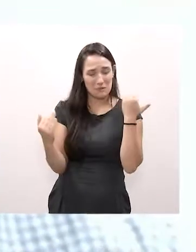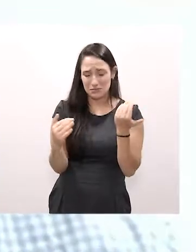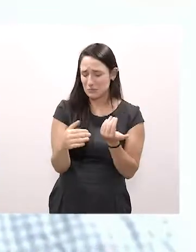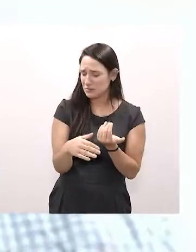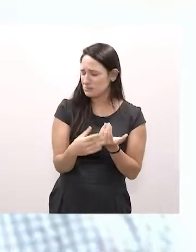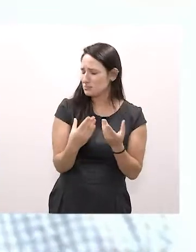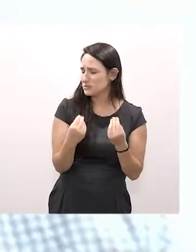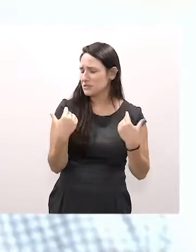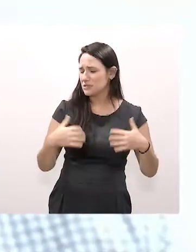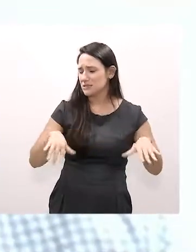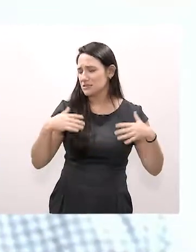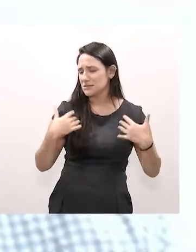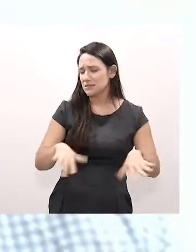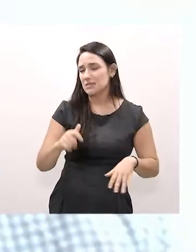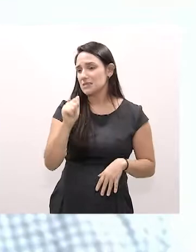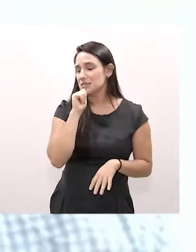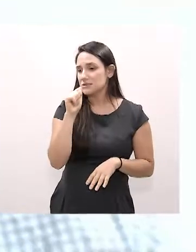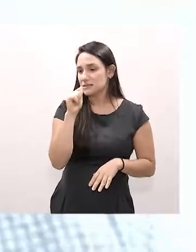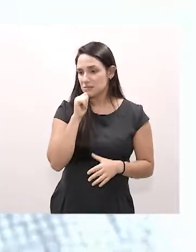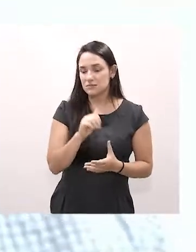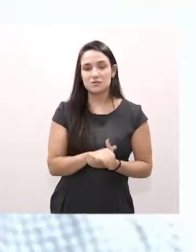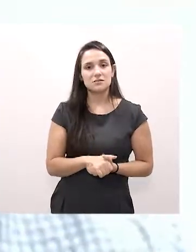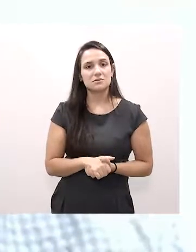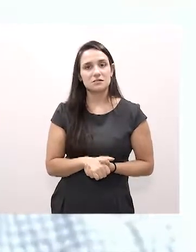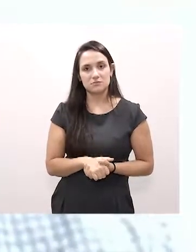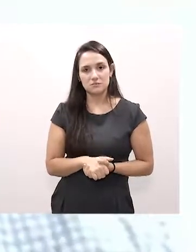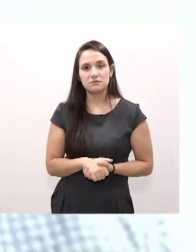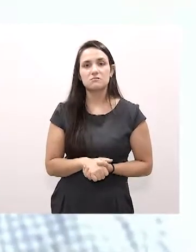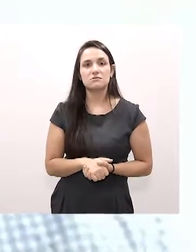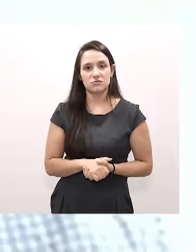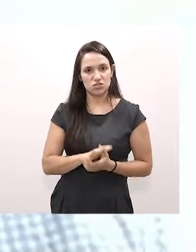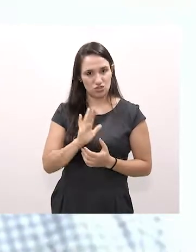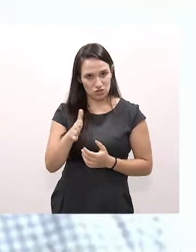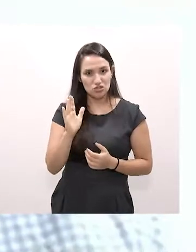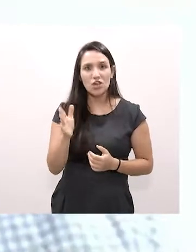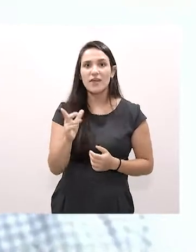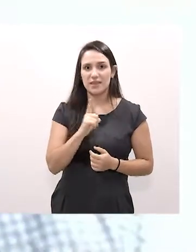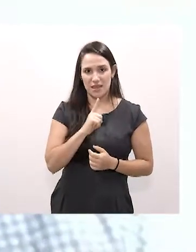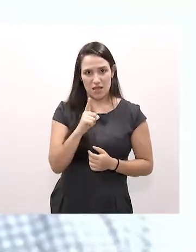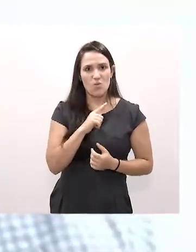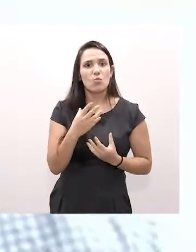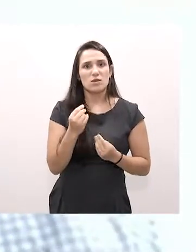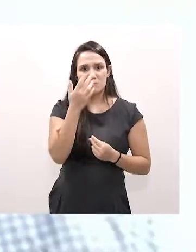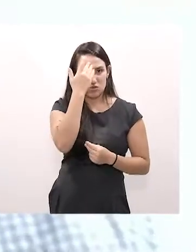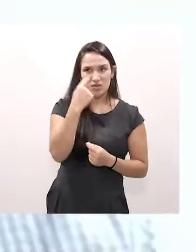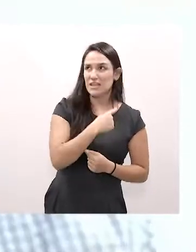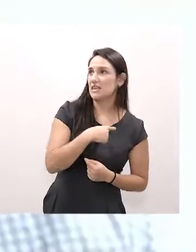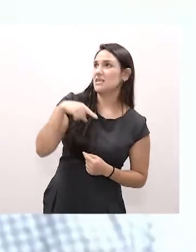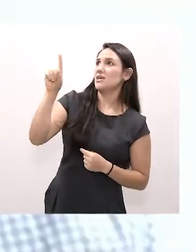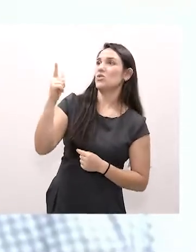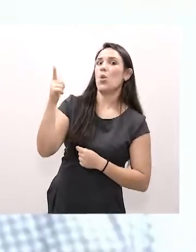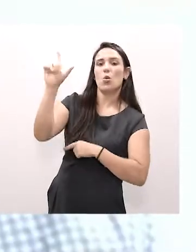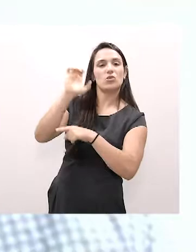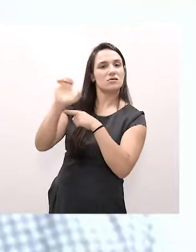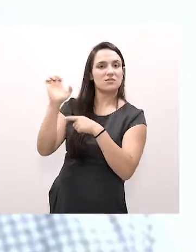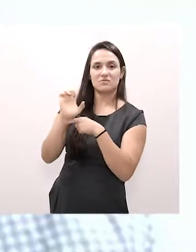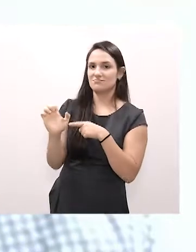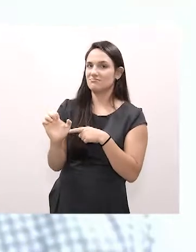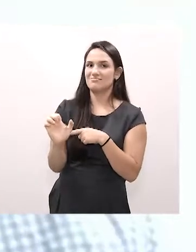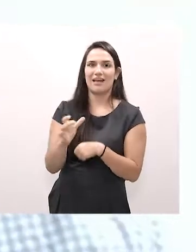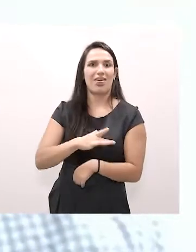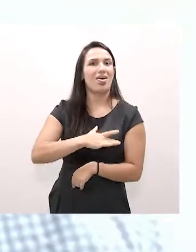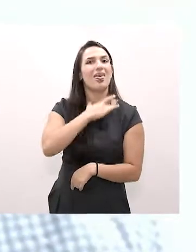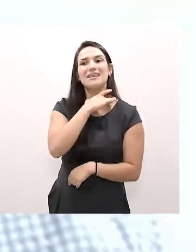de mortos e transportando já pacientes para outros estados. Nós estamos